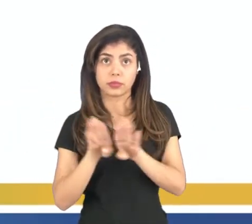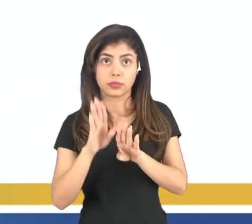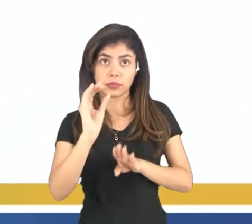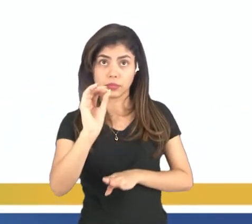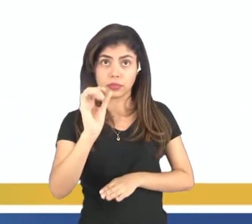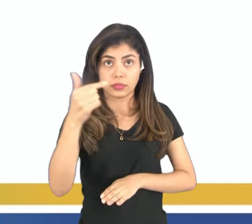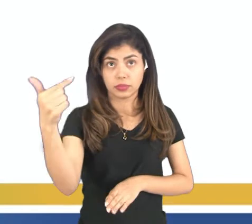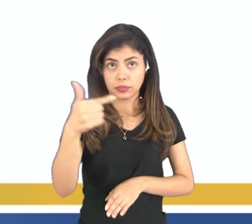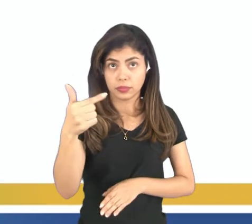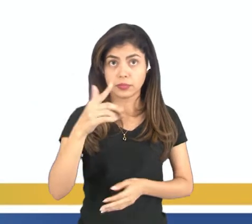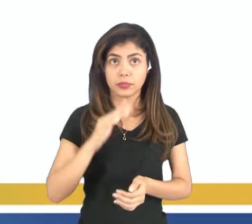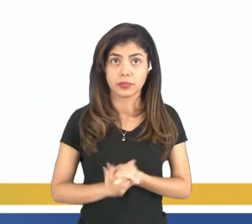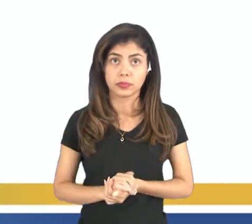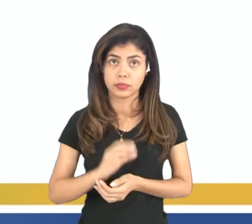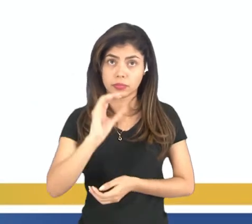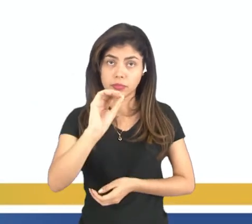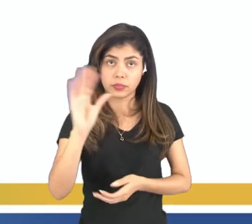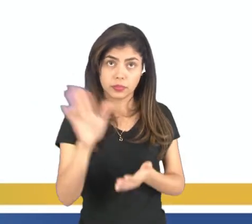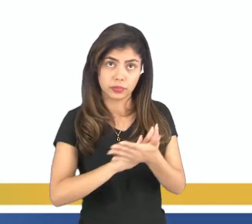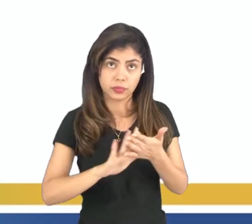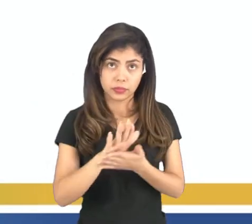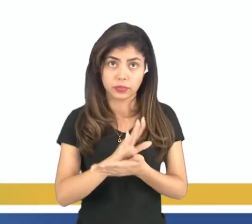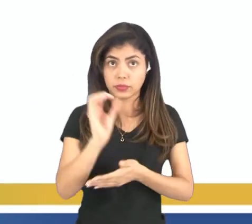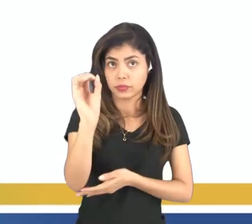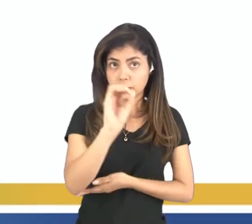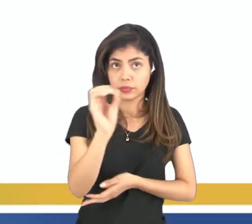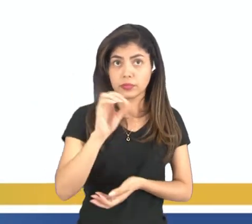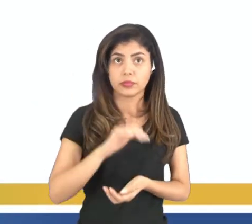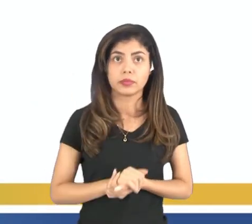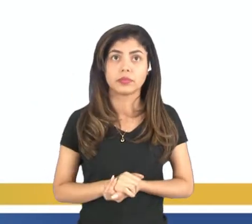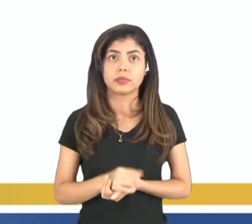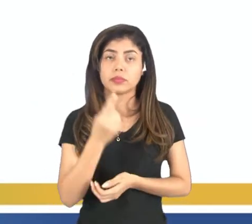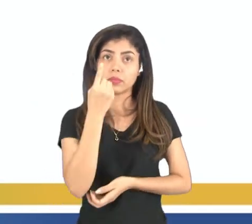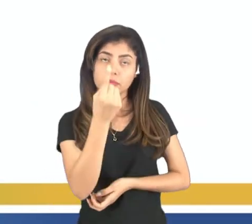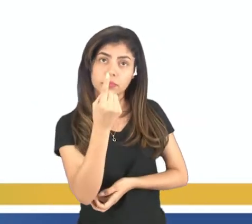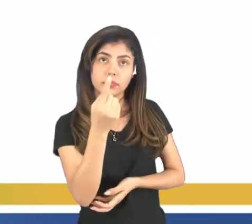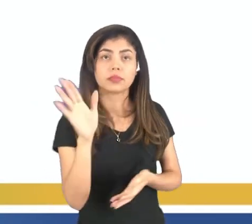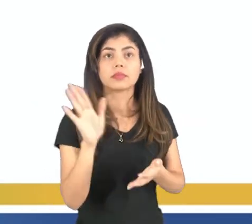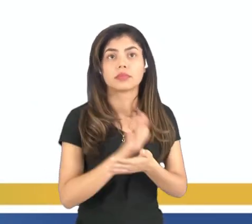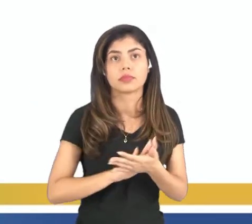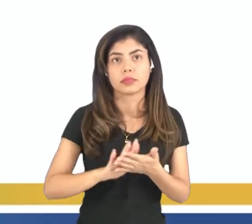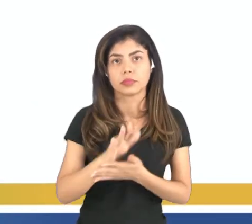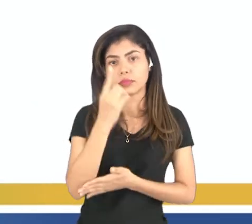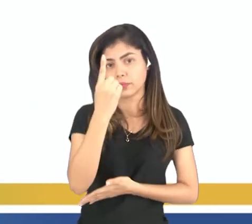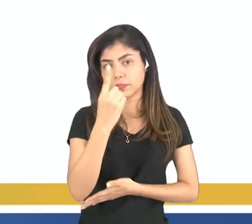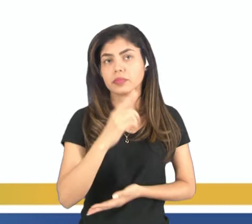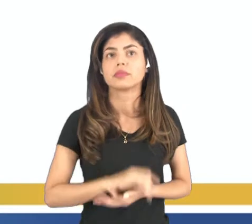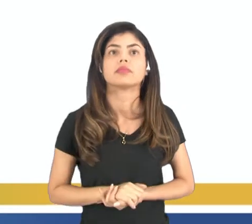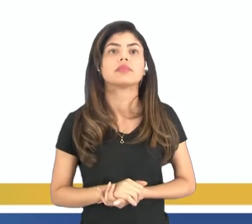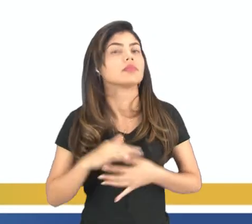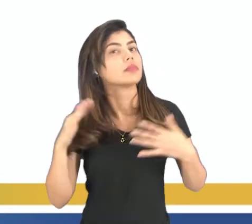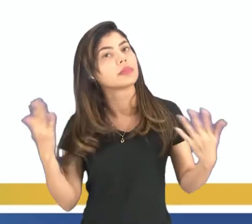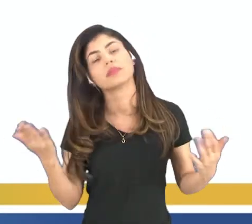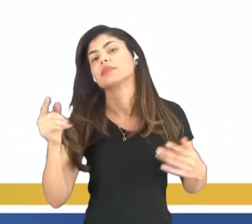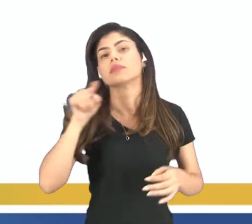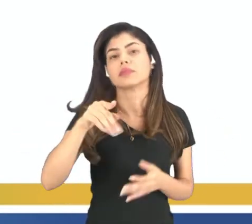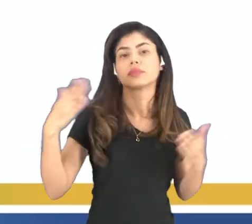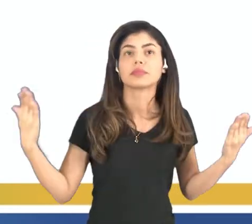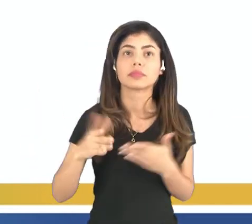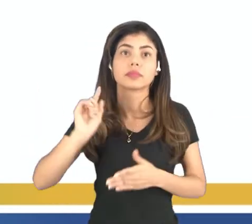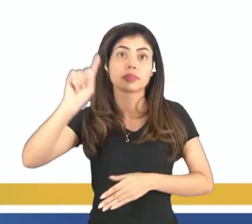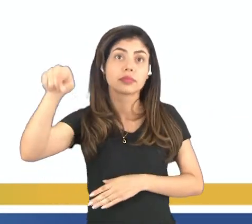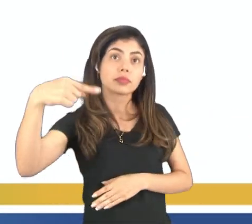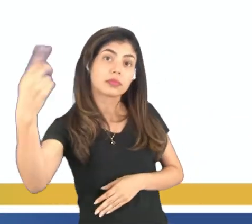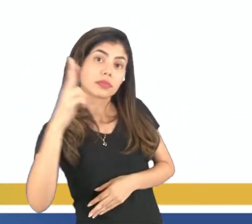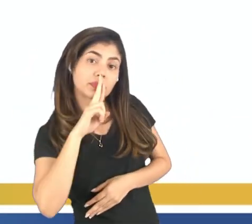00 mais dois já 20 com nada 0 e 1 com nada é um então aí ó agora